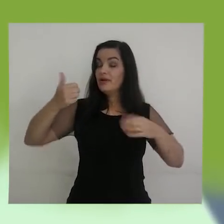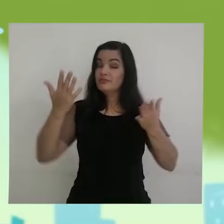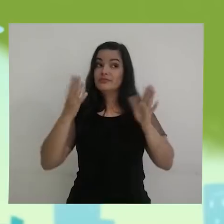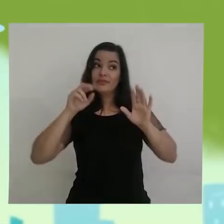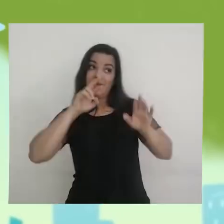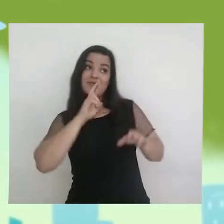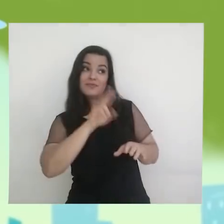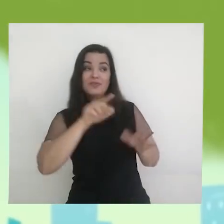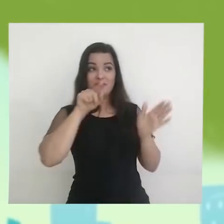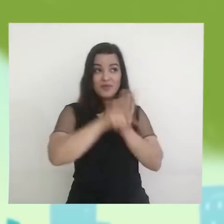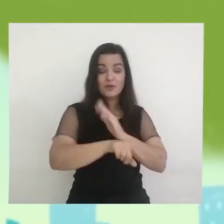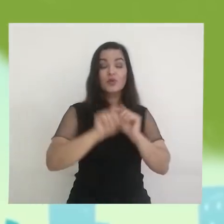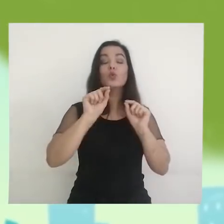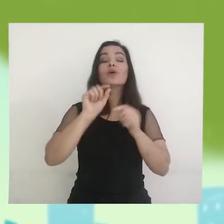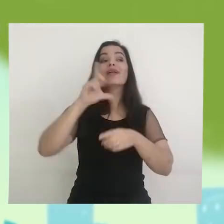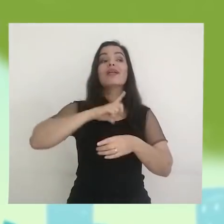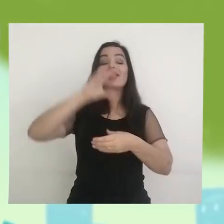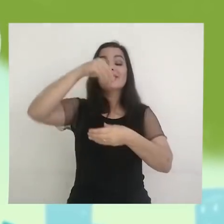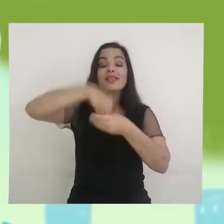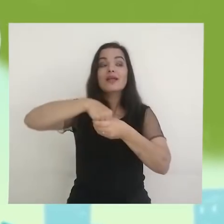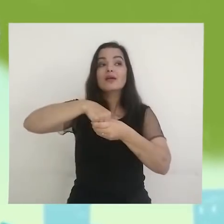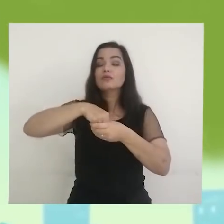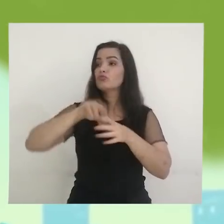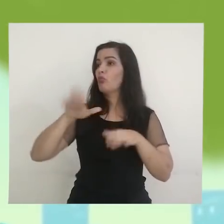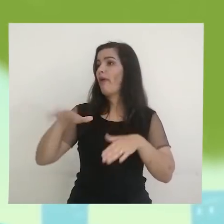de nós? Sabão.